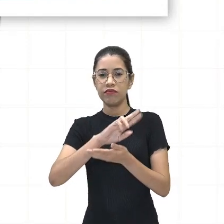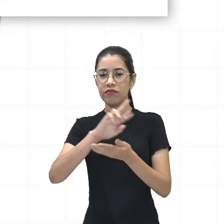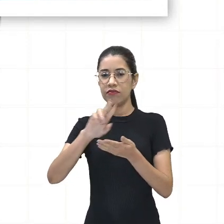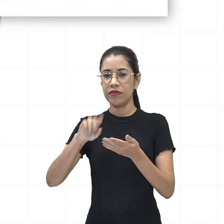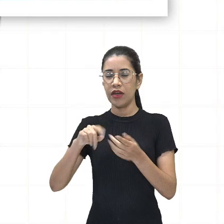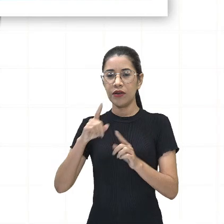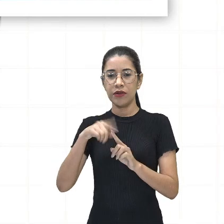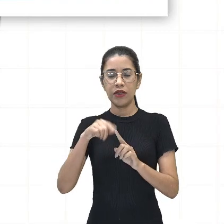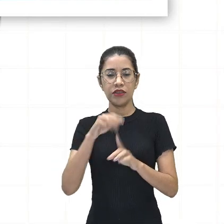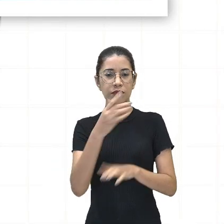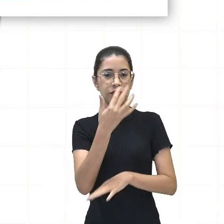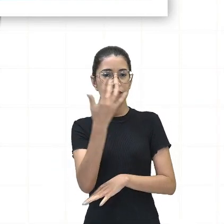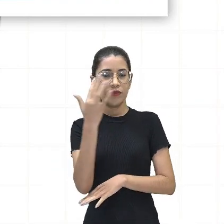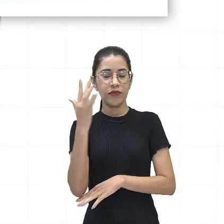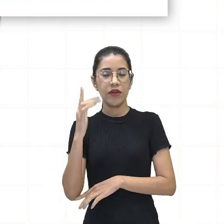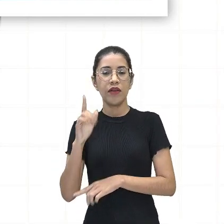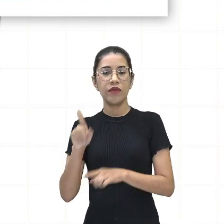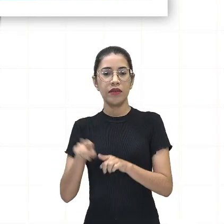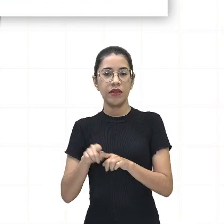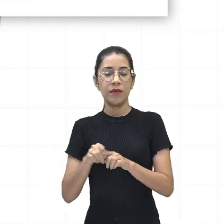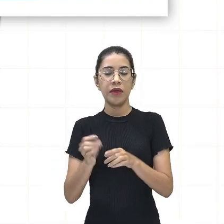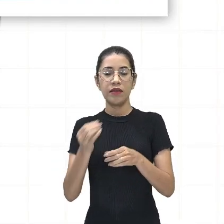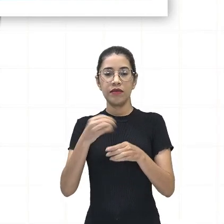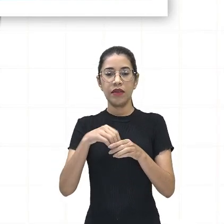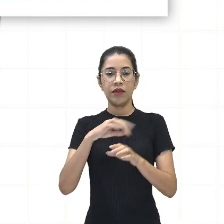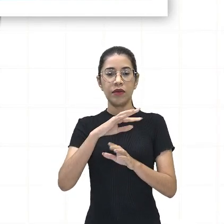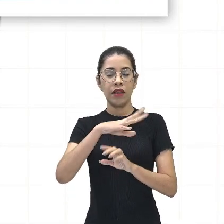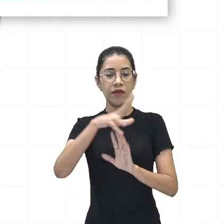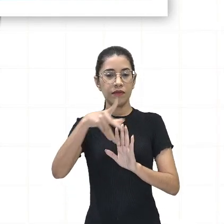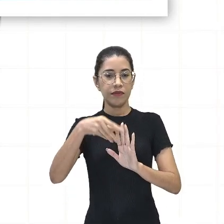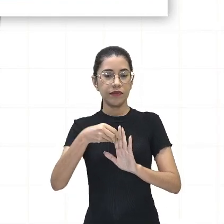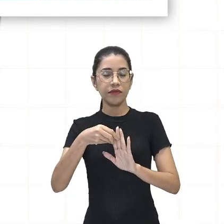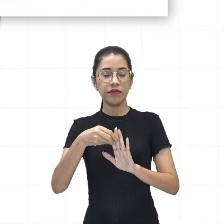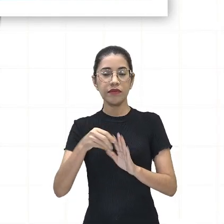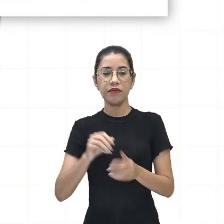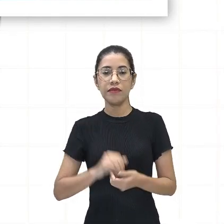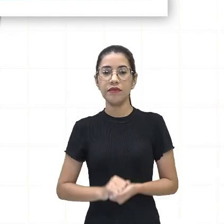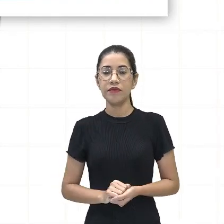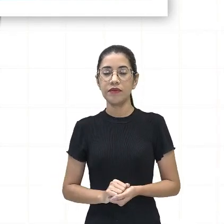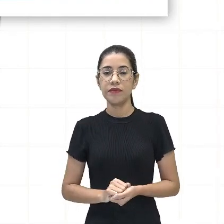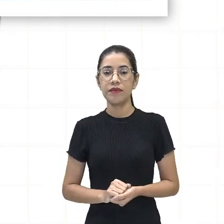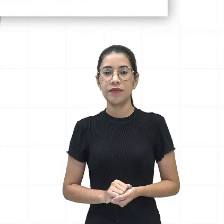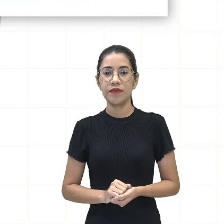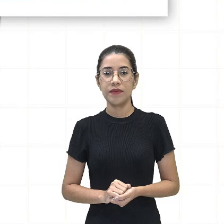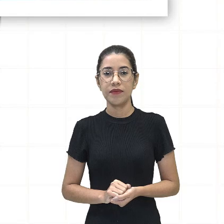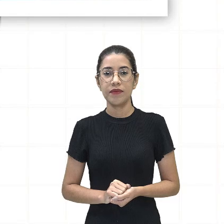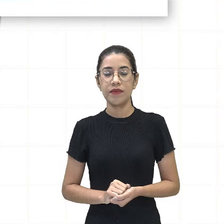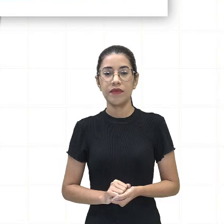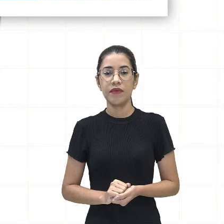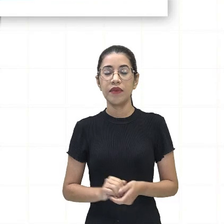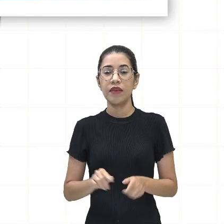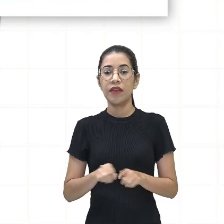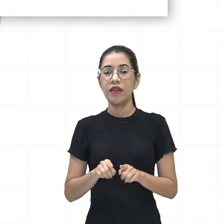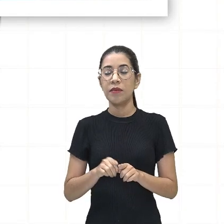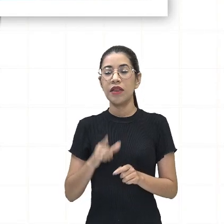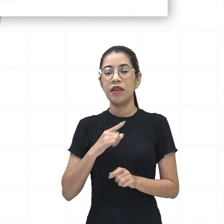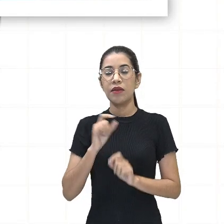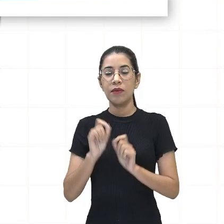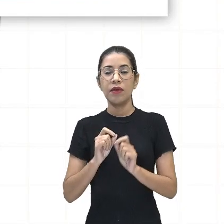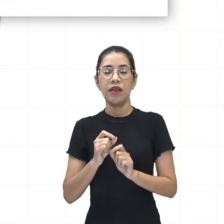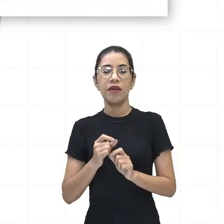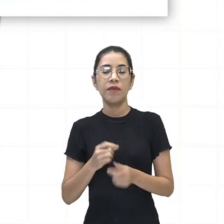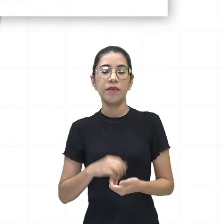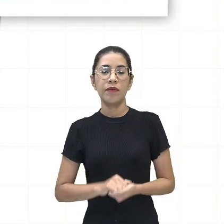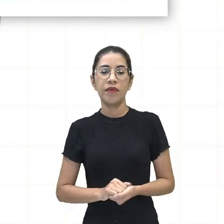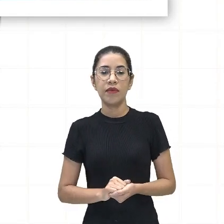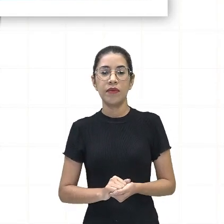de espécies vegetais aí dentro dessa densa floresta que nós temos. Aí a gente tem aí a presença